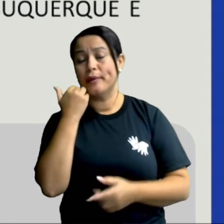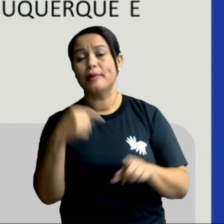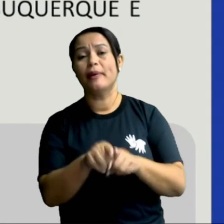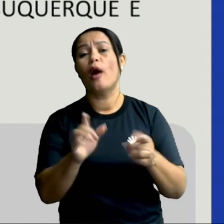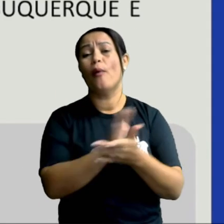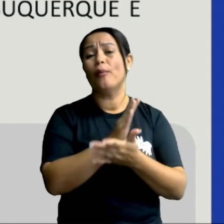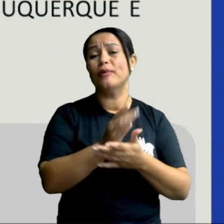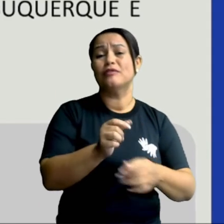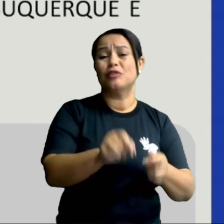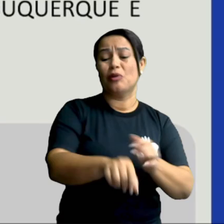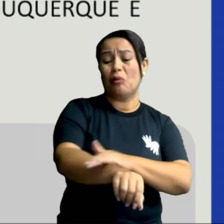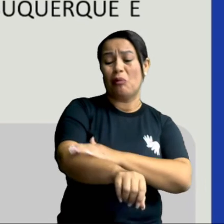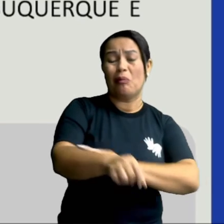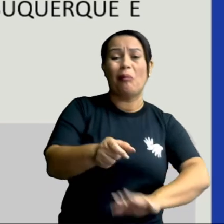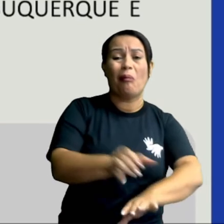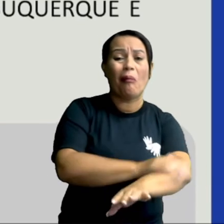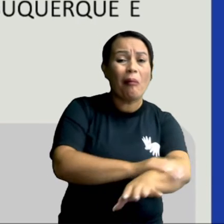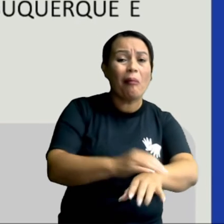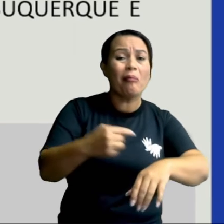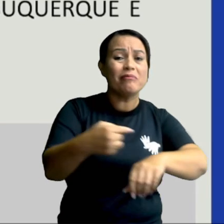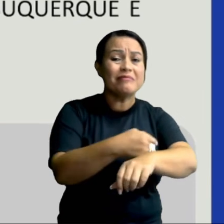E aí, segundo a história,